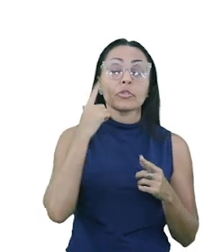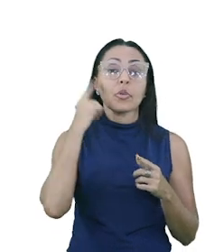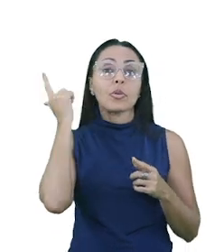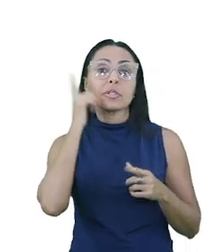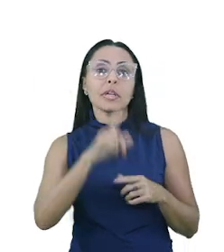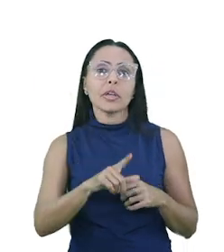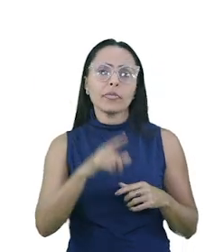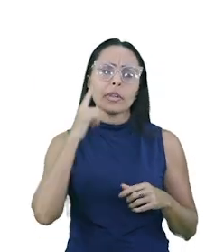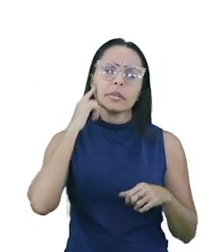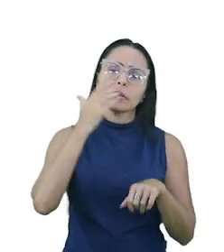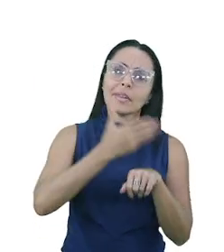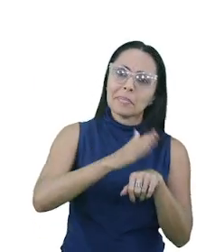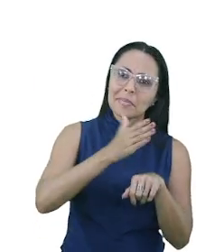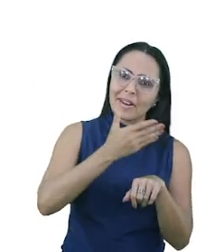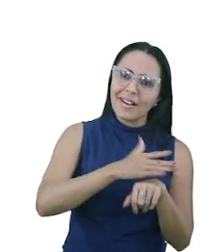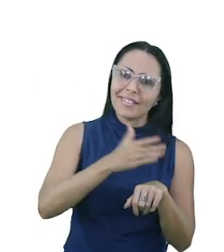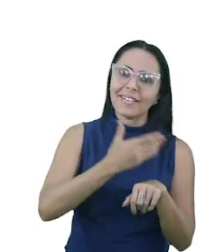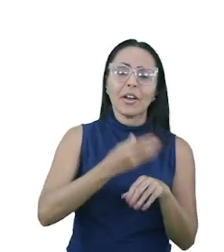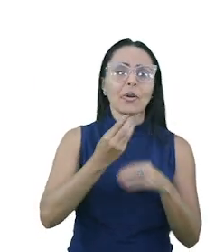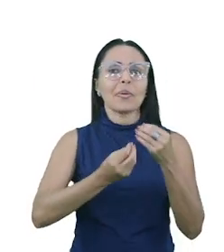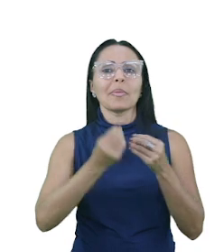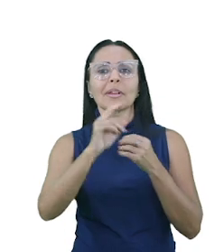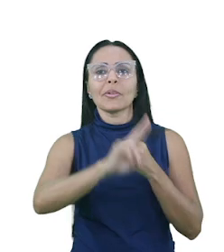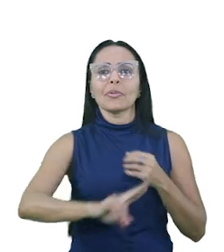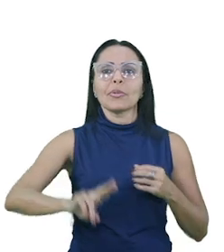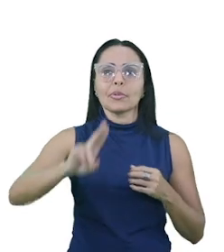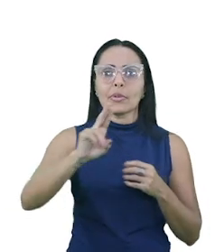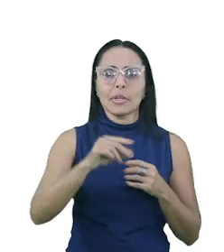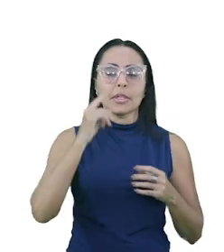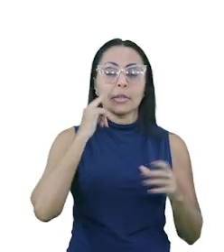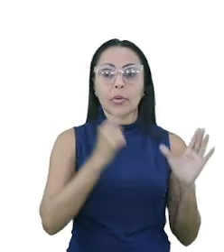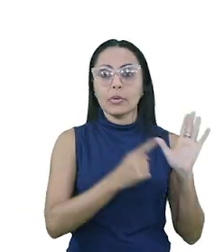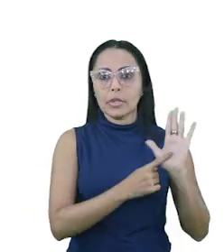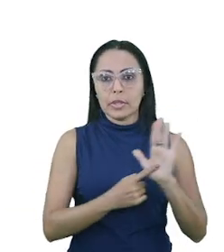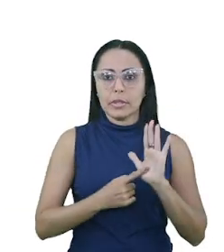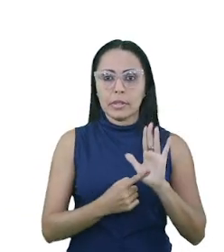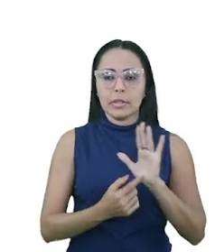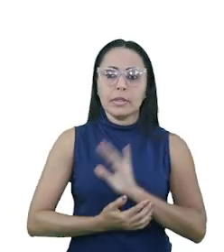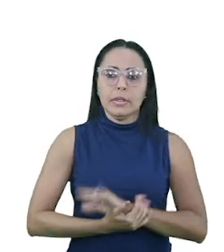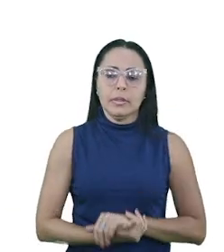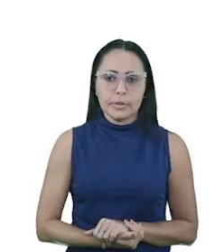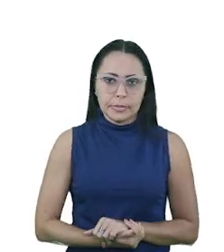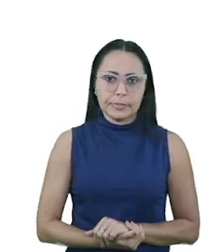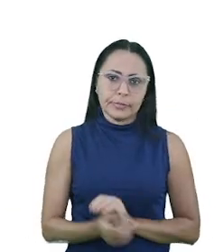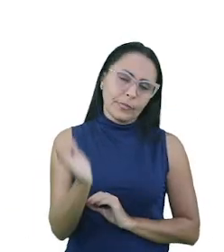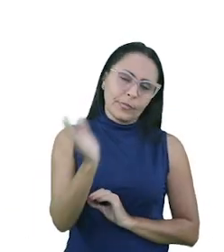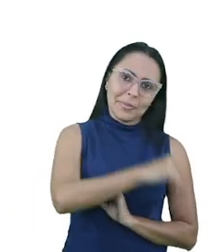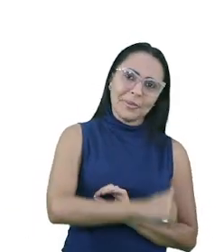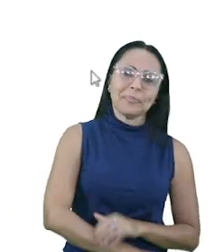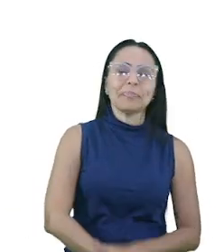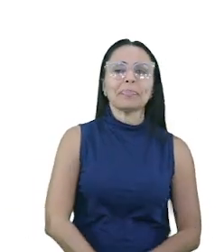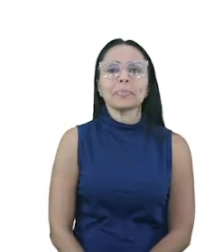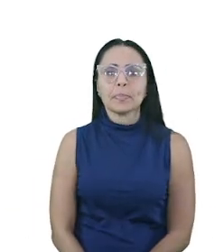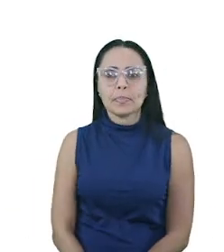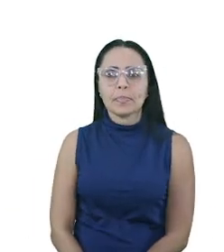ver na prática a utilização, né, de alguns materiais que ele mostra aqui. Então, vamos dar uma olhada no vídeo.